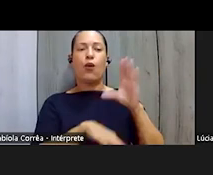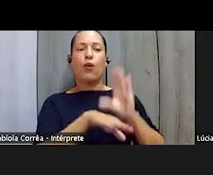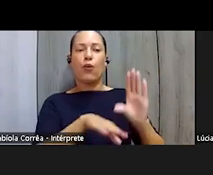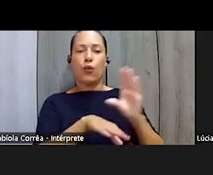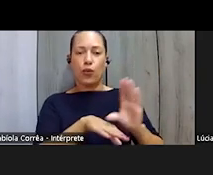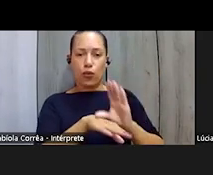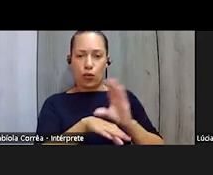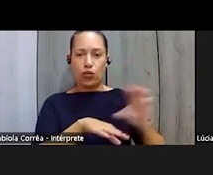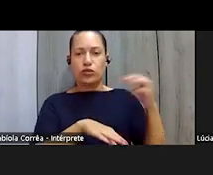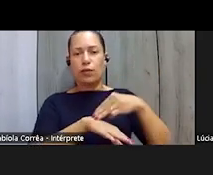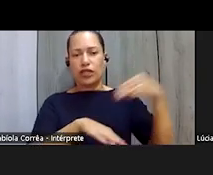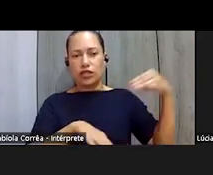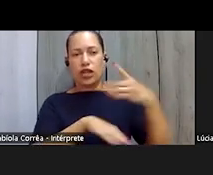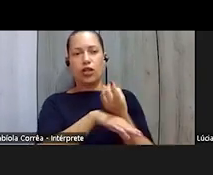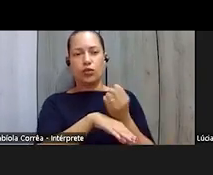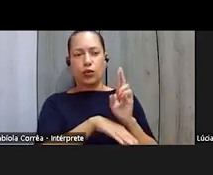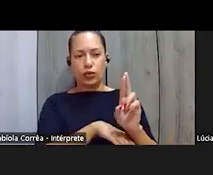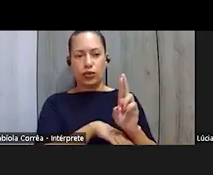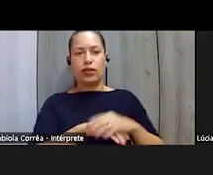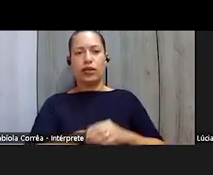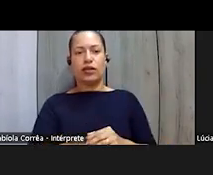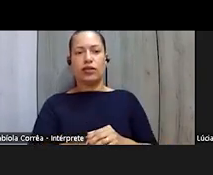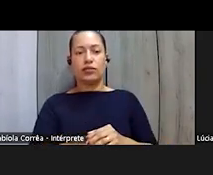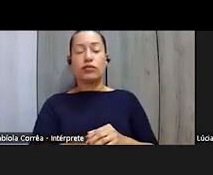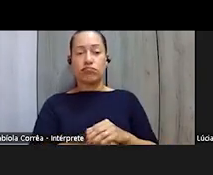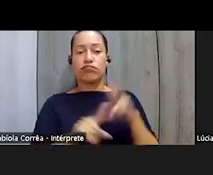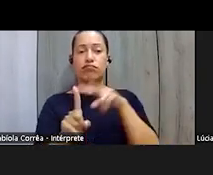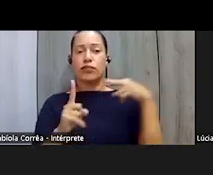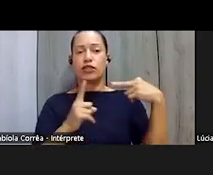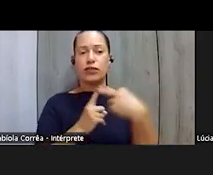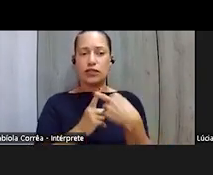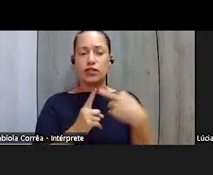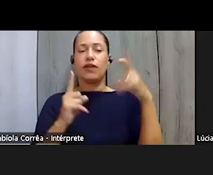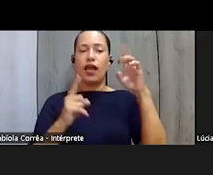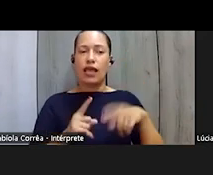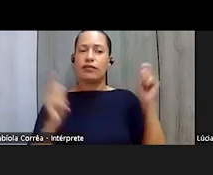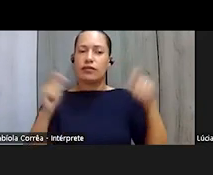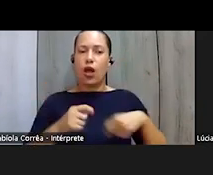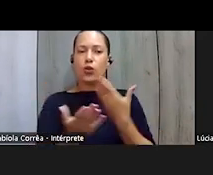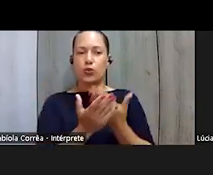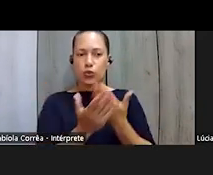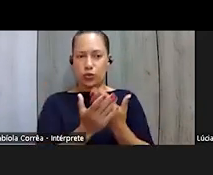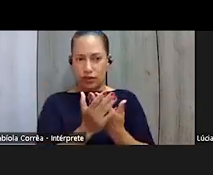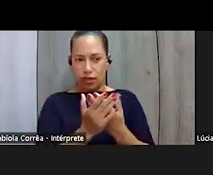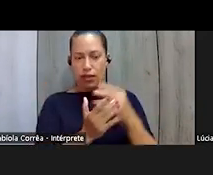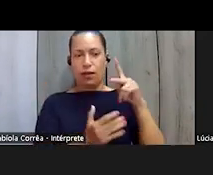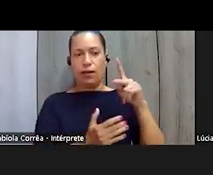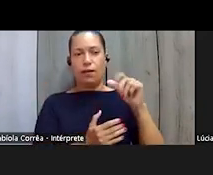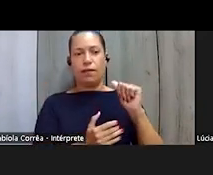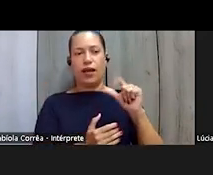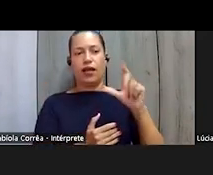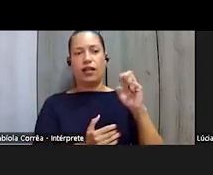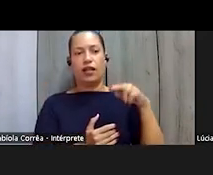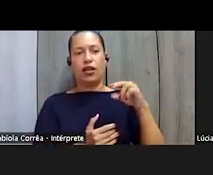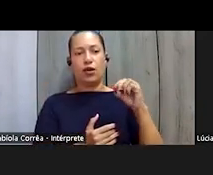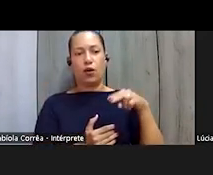mestrado, doutorado, na perspectiva de poder estudar a paleontologia. Eu fiz graduação na